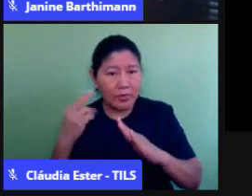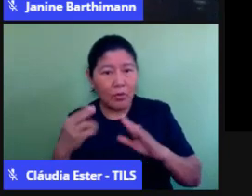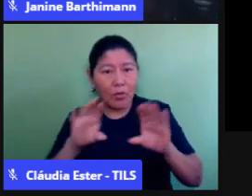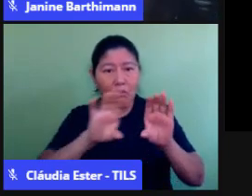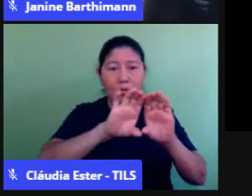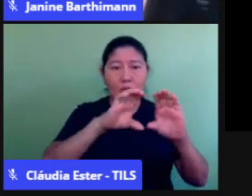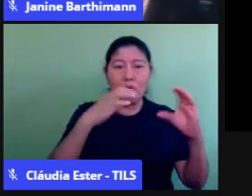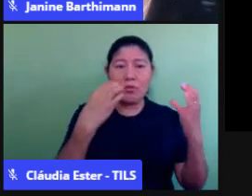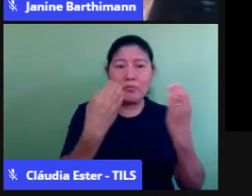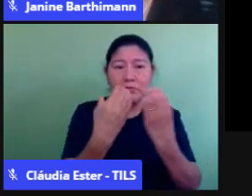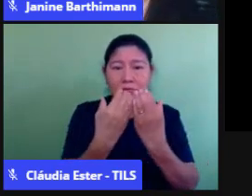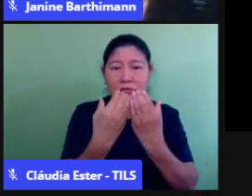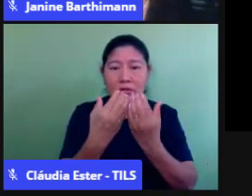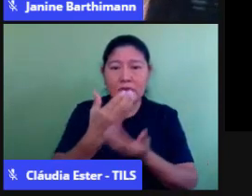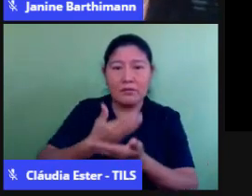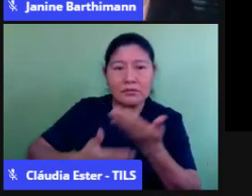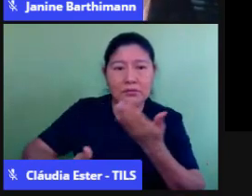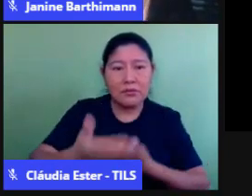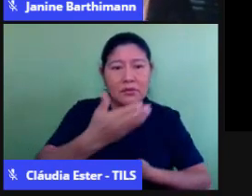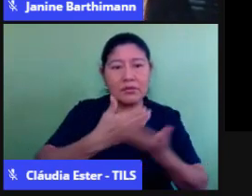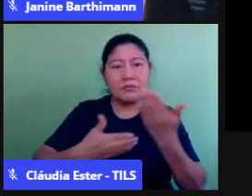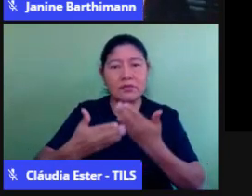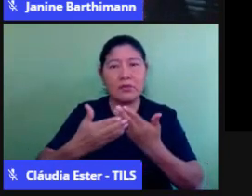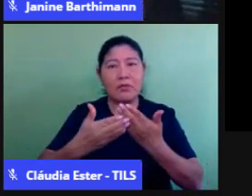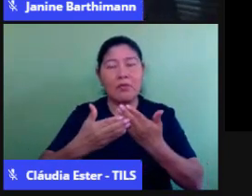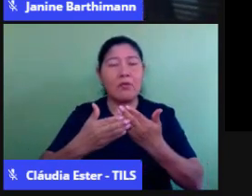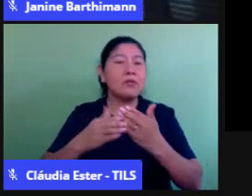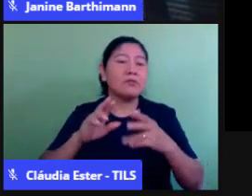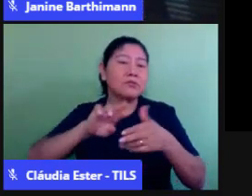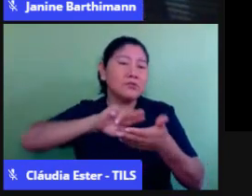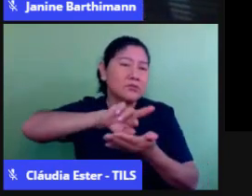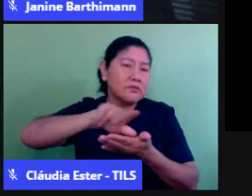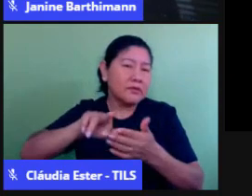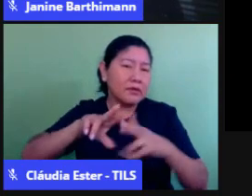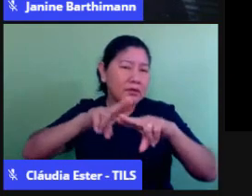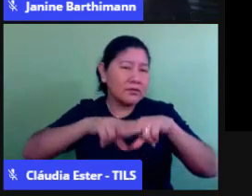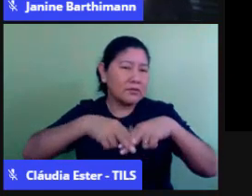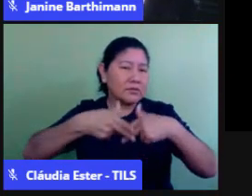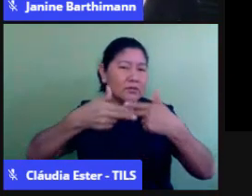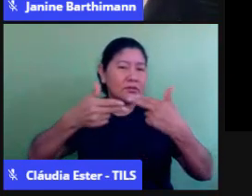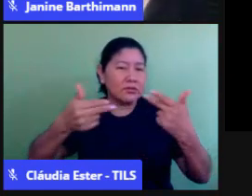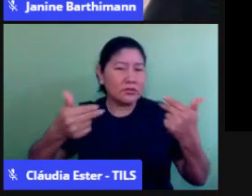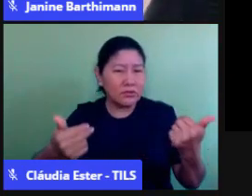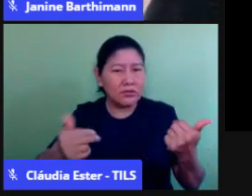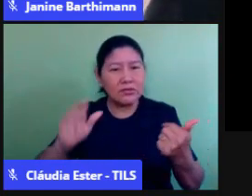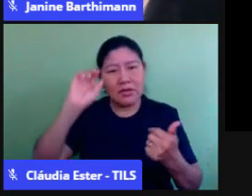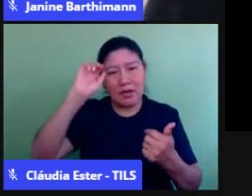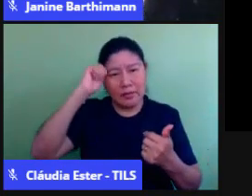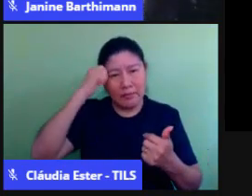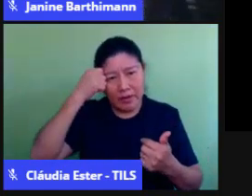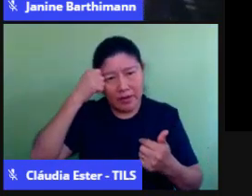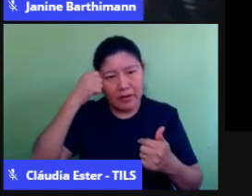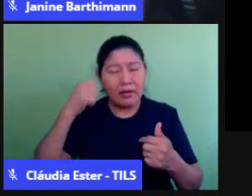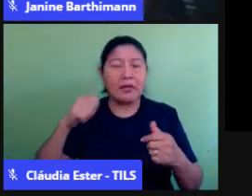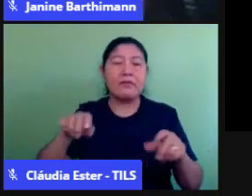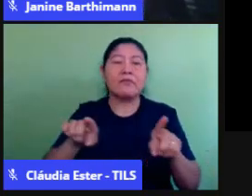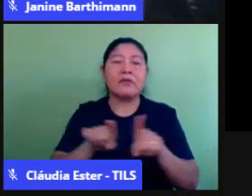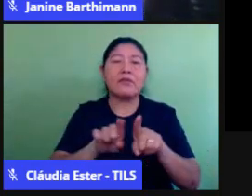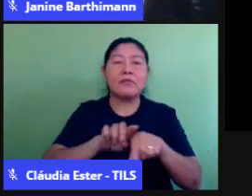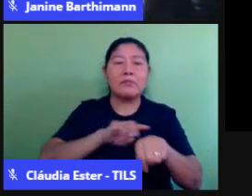distintas culturas, indígenas, afro-brasileiras, de outras regiões do país,